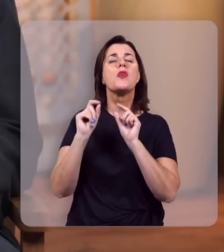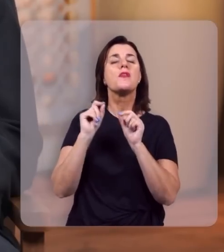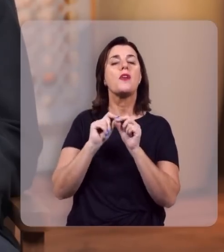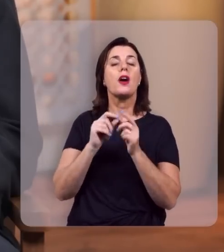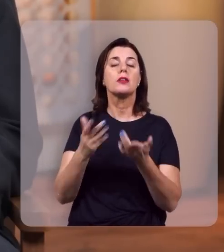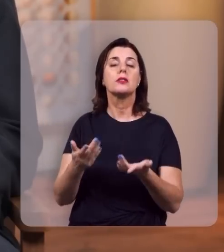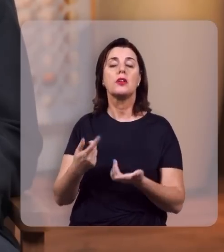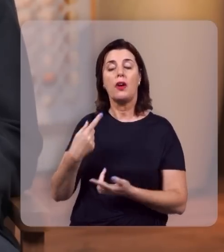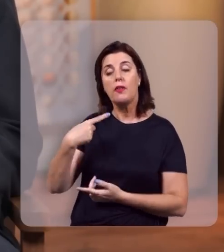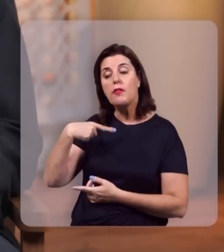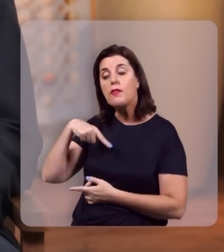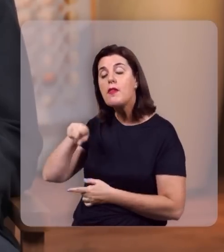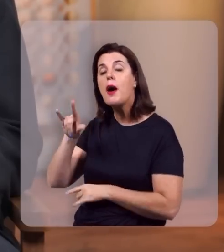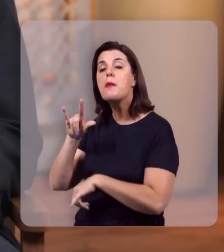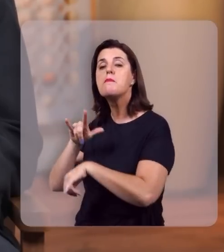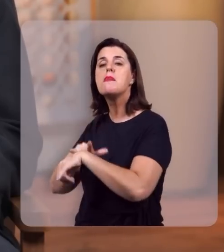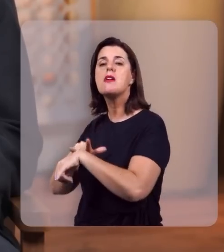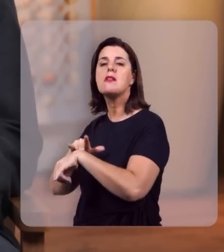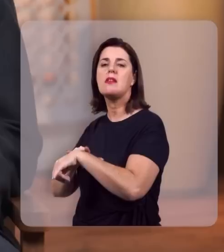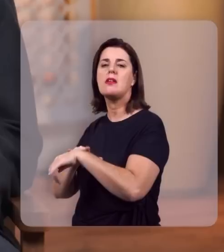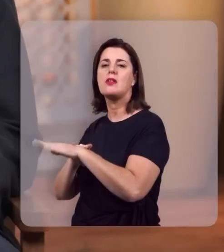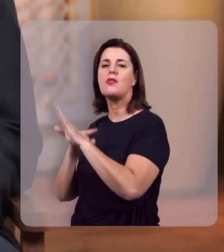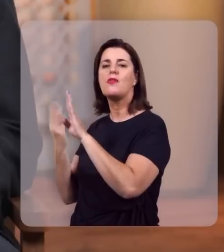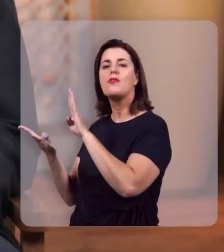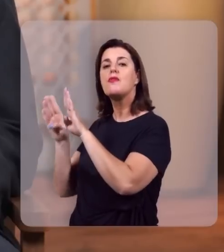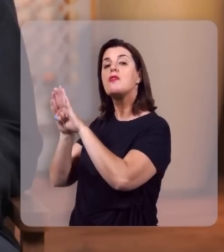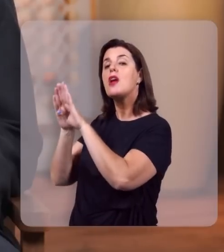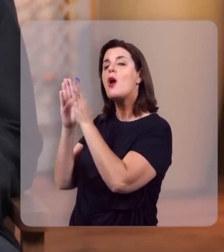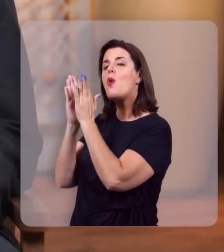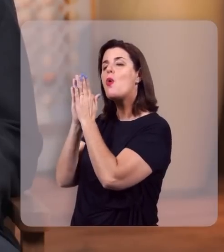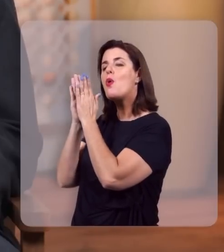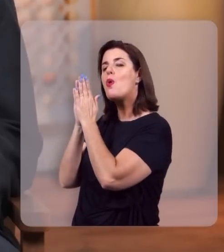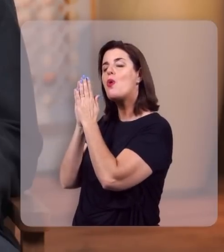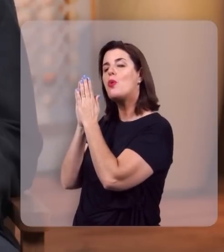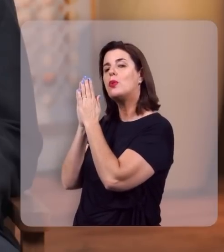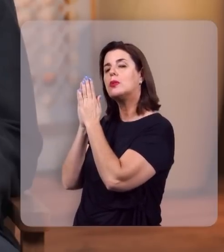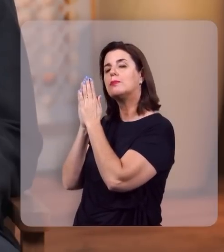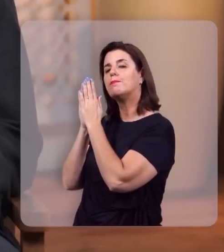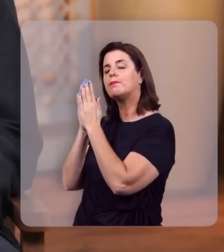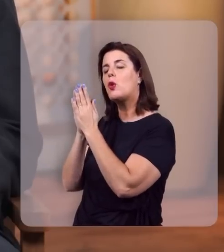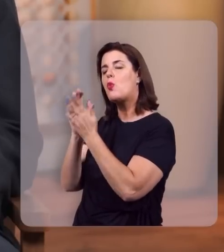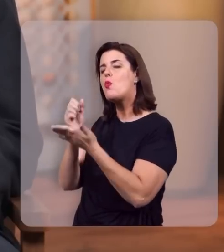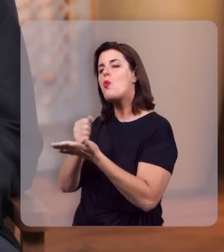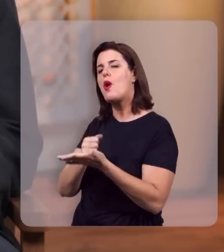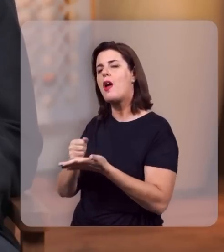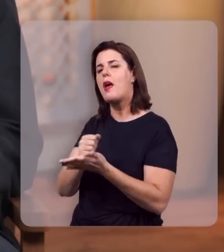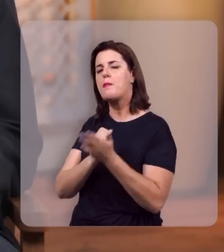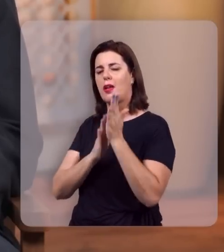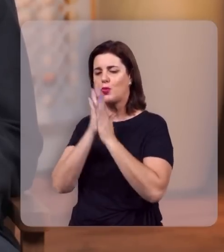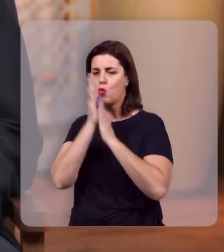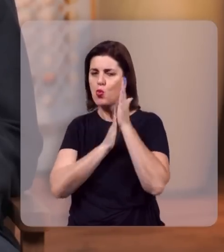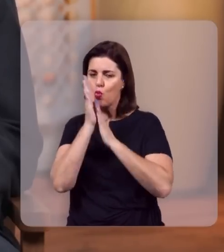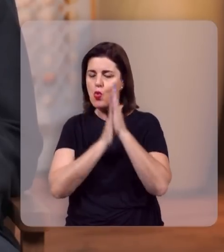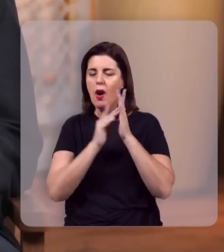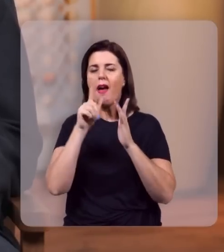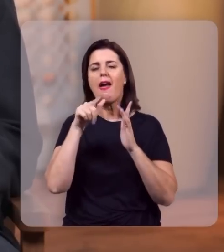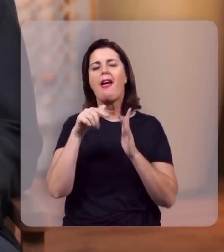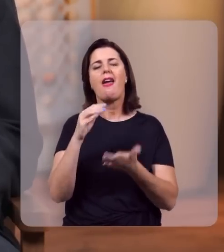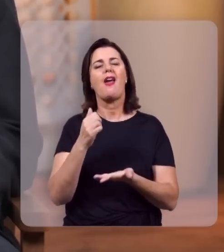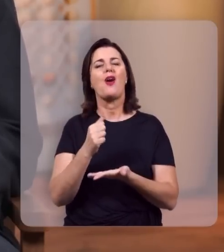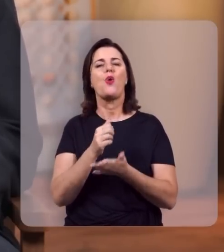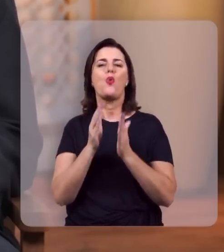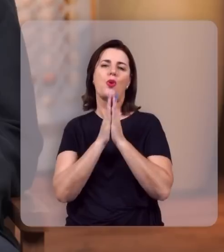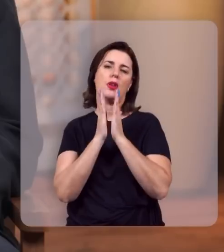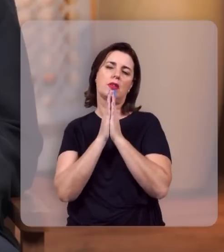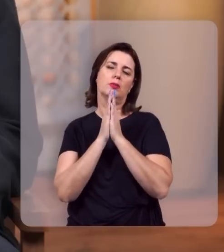faço? Eu falei: vá para o banheiro, feche a porta e ore. O remédio para a ansiedade é a